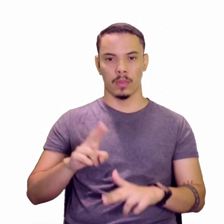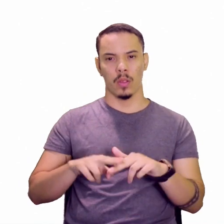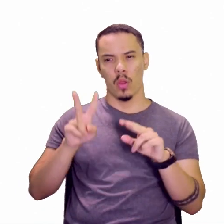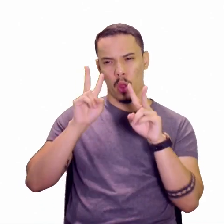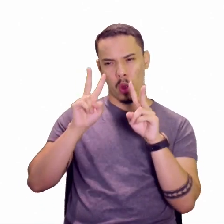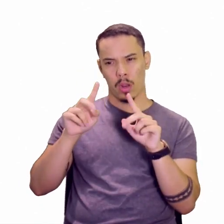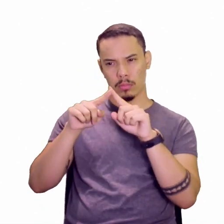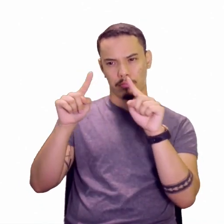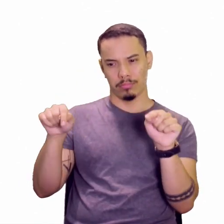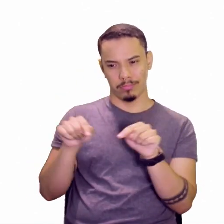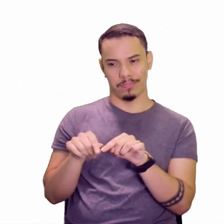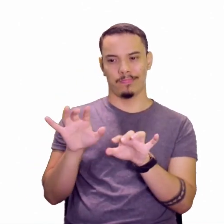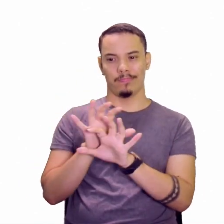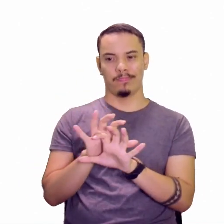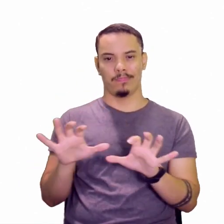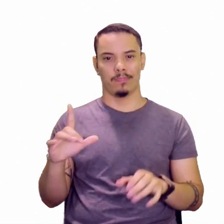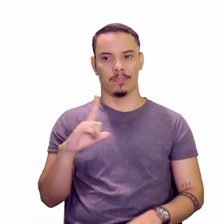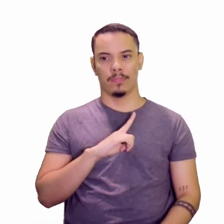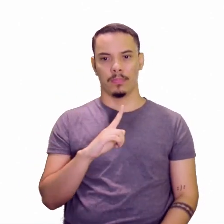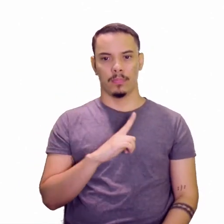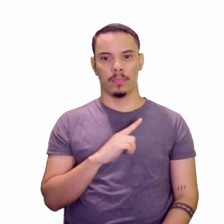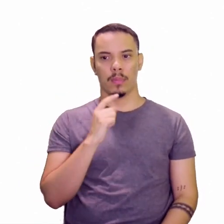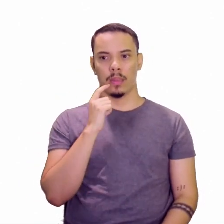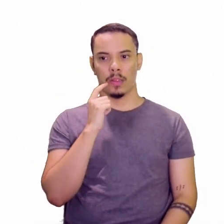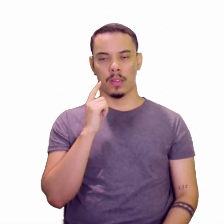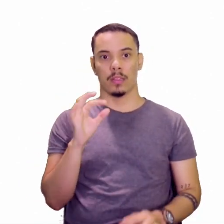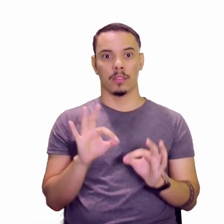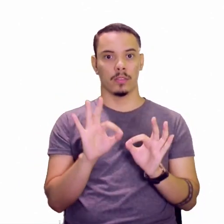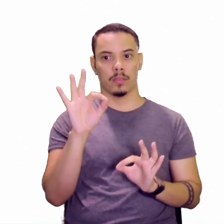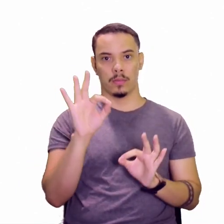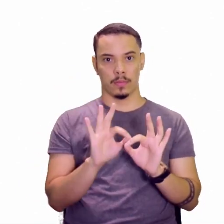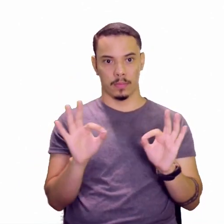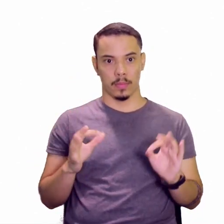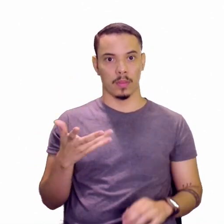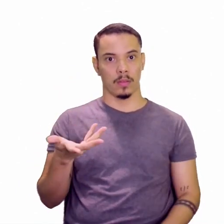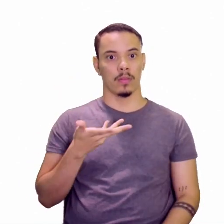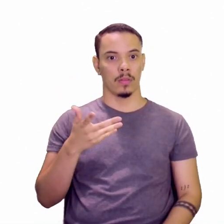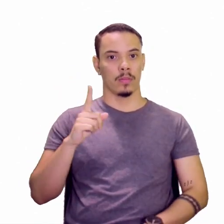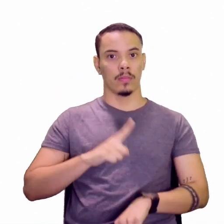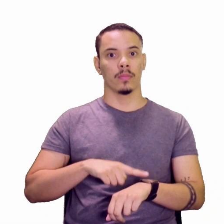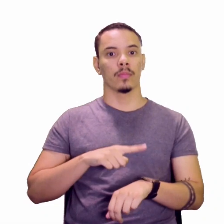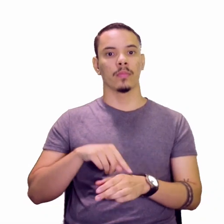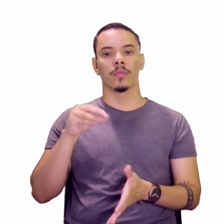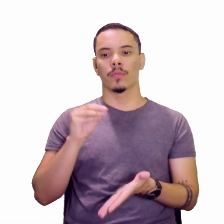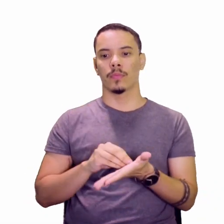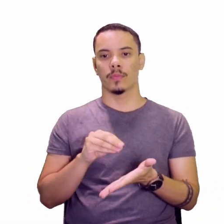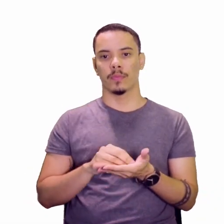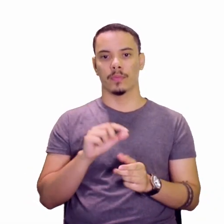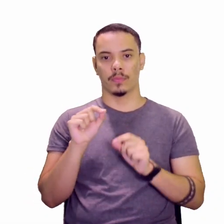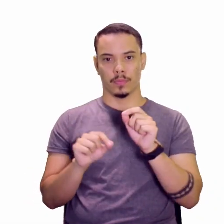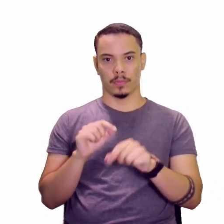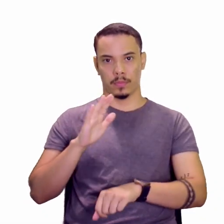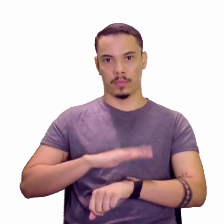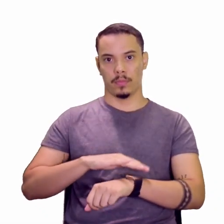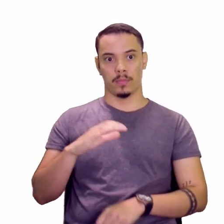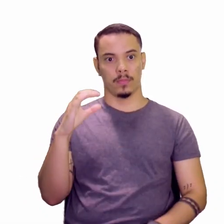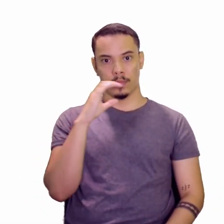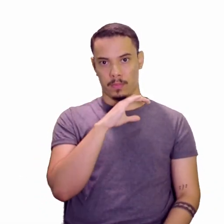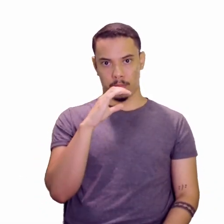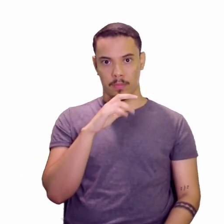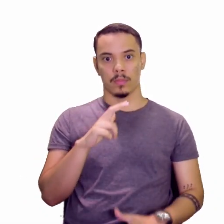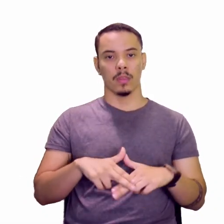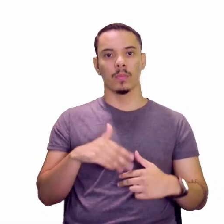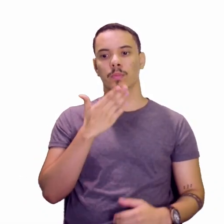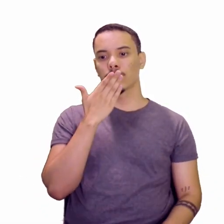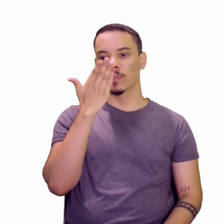nosso triângulo aqui, olha só, que tem 3 grandezas, distância, velocidade e tempo, tá faltando o quê? O tempo, né? O tempo, né? Que é o que ele está